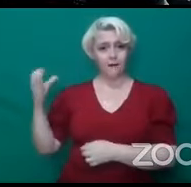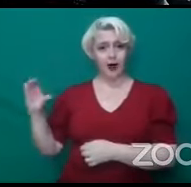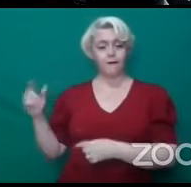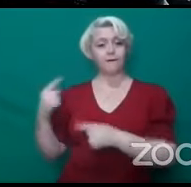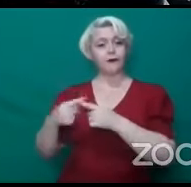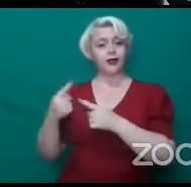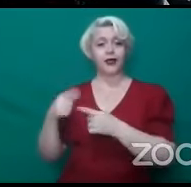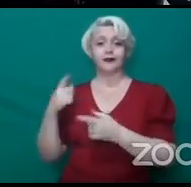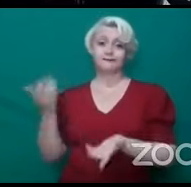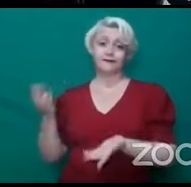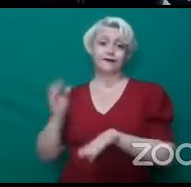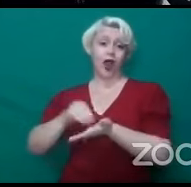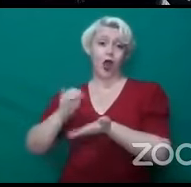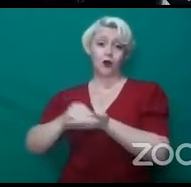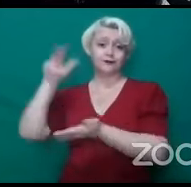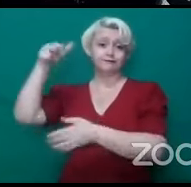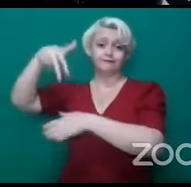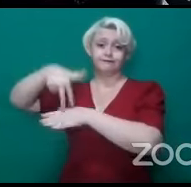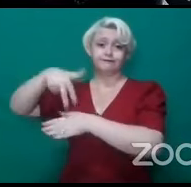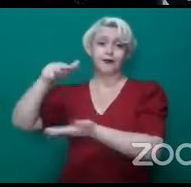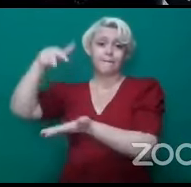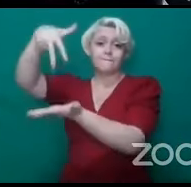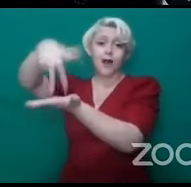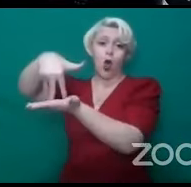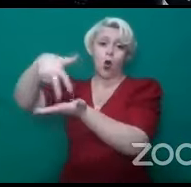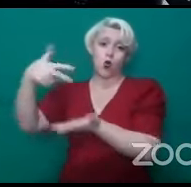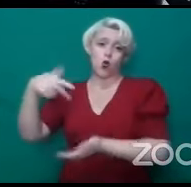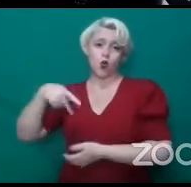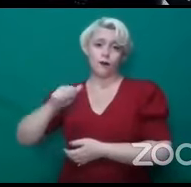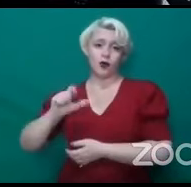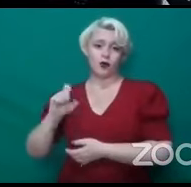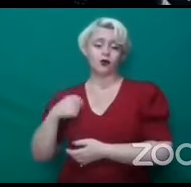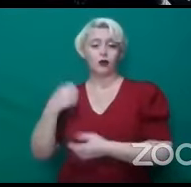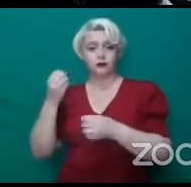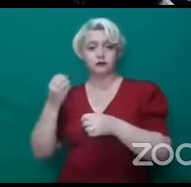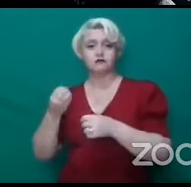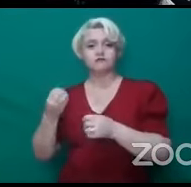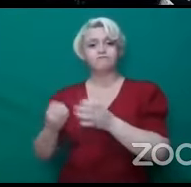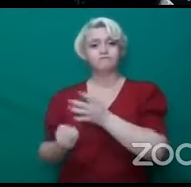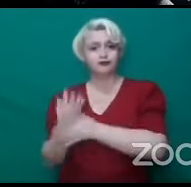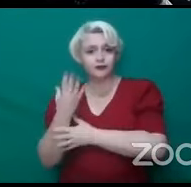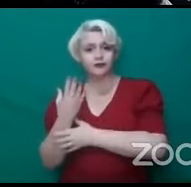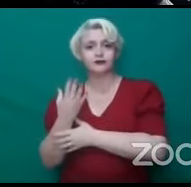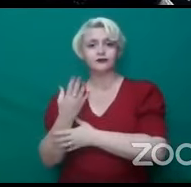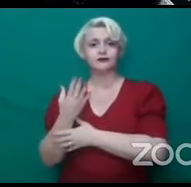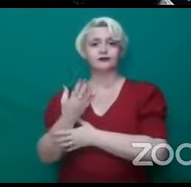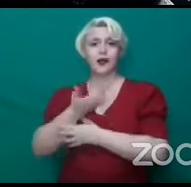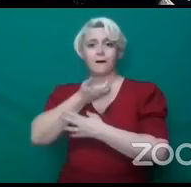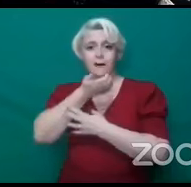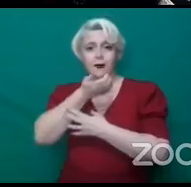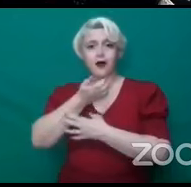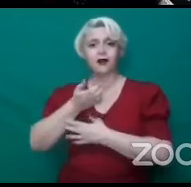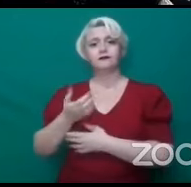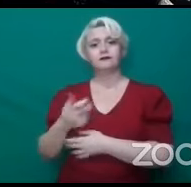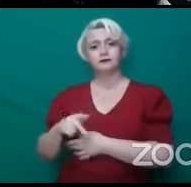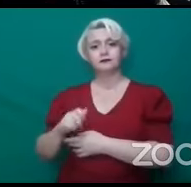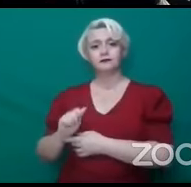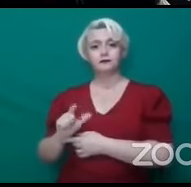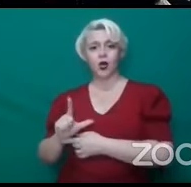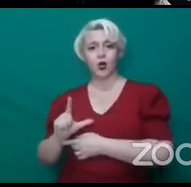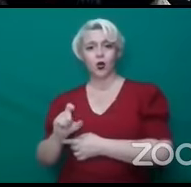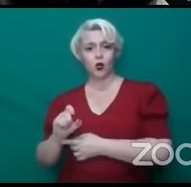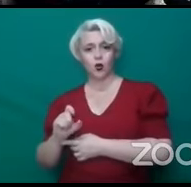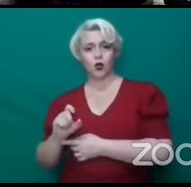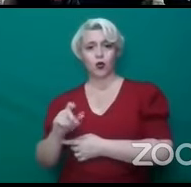de poder falar sobre cinema. Então a gente criou o nosso podcast, são cinco amigos, todos também da equipe do Verão Sangrento, que